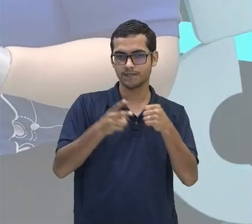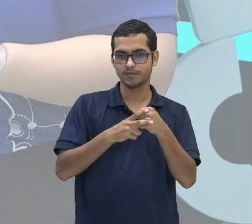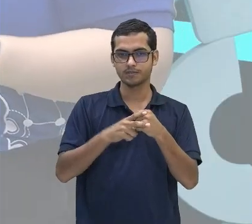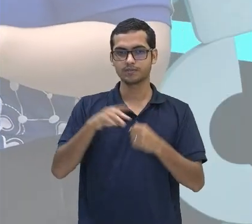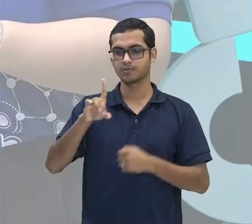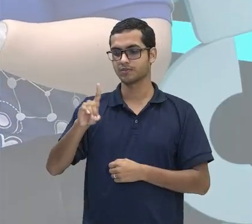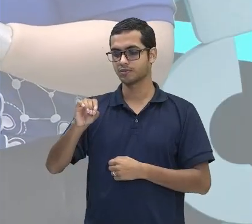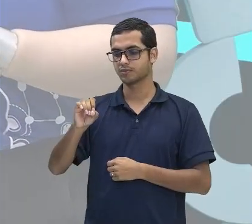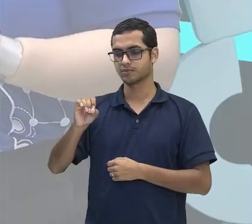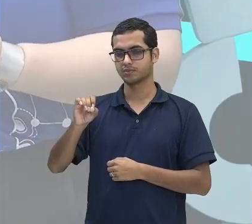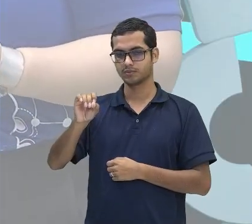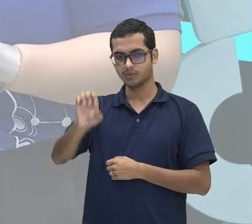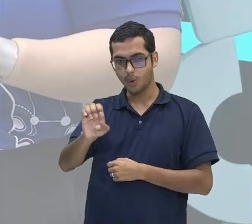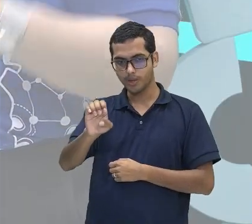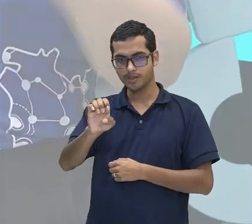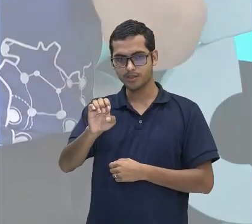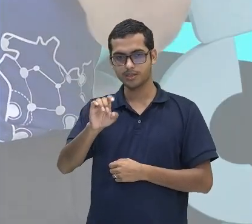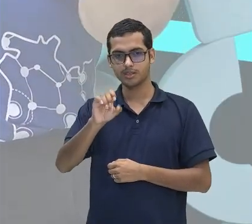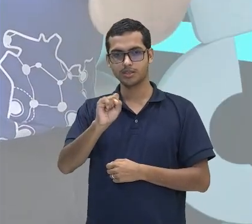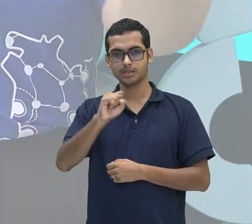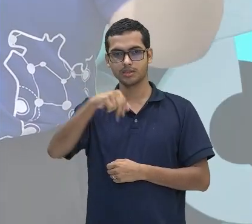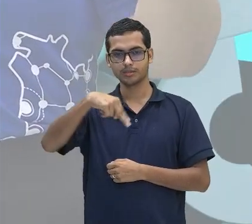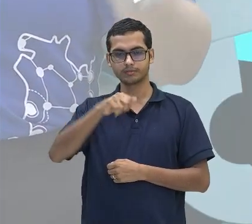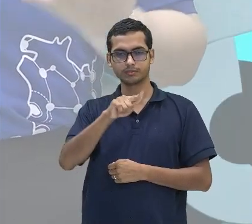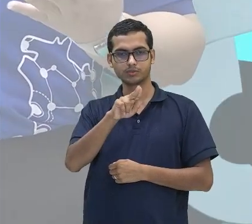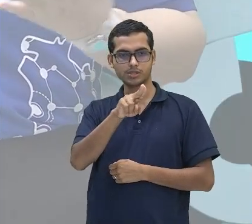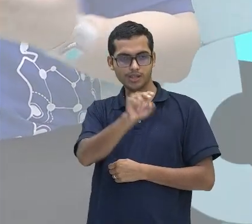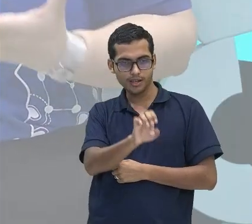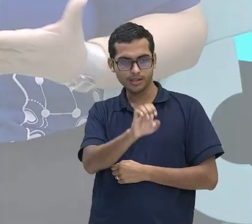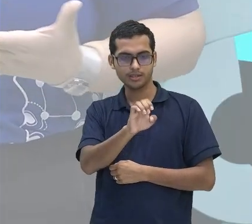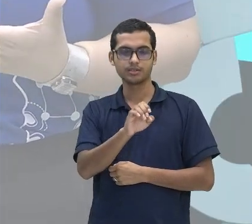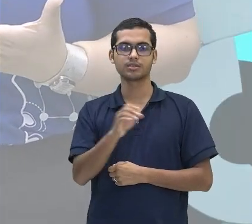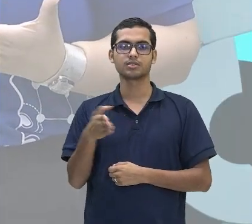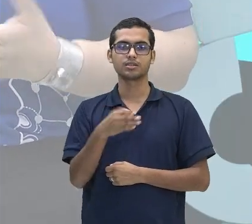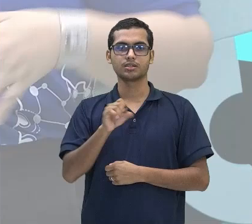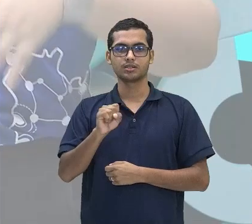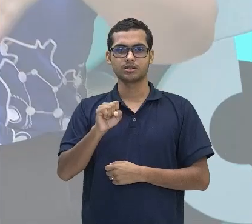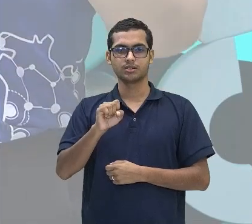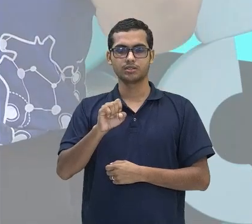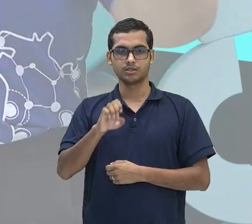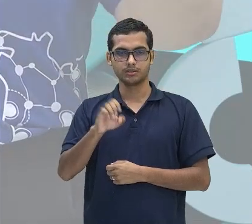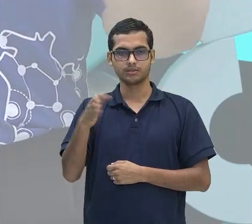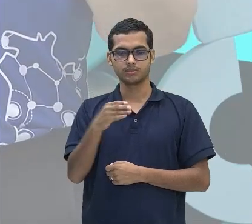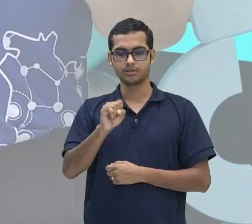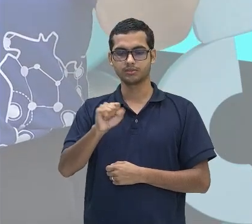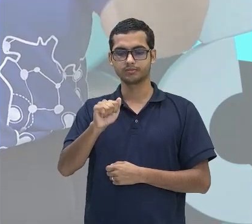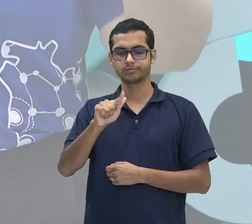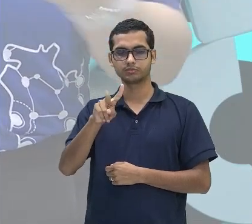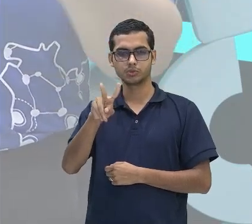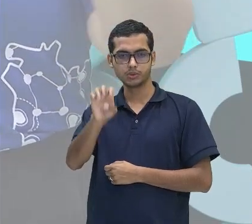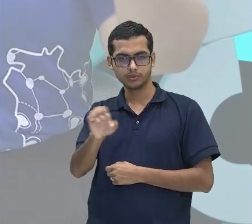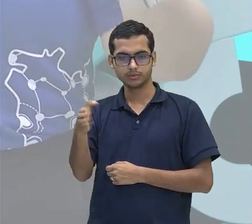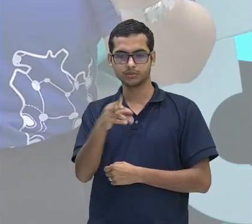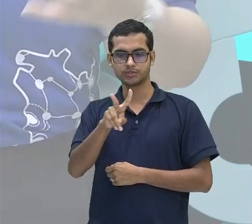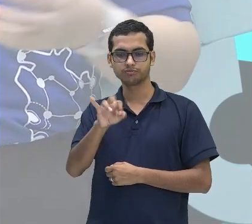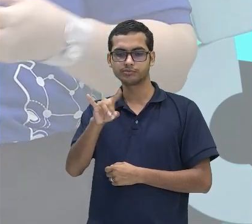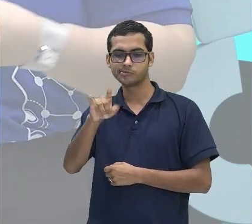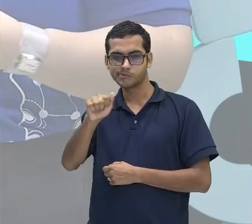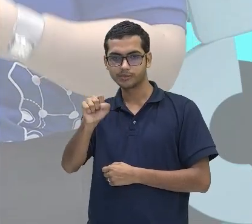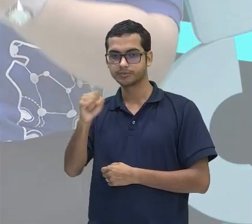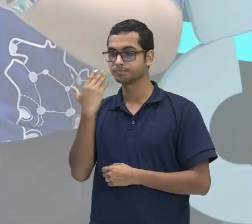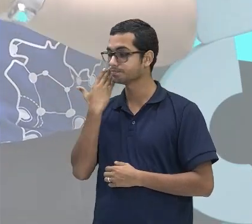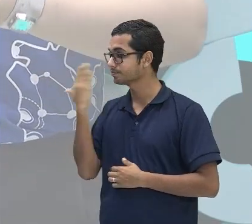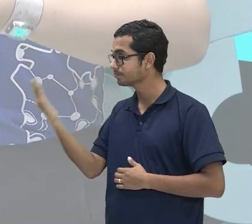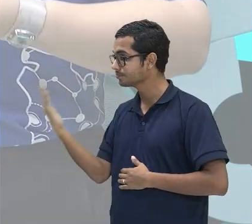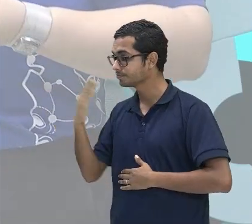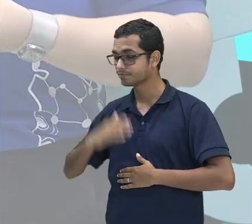doe sangue, salve vidas. E aí, assim como a questão da doação de sangue, por exemplo, campanhas aí